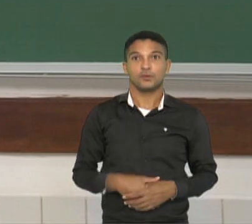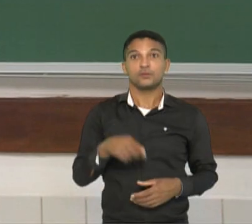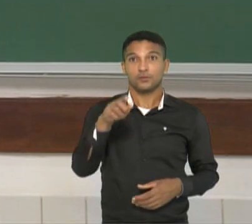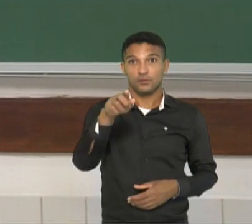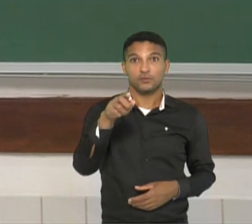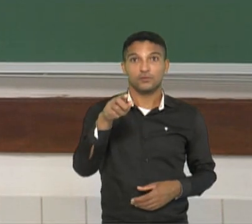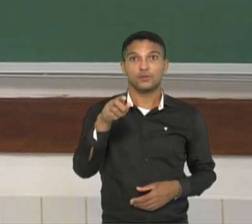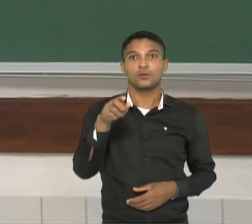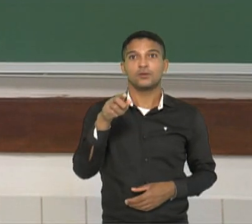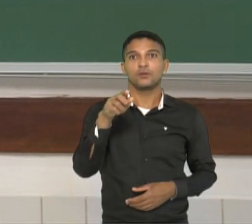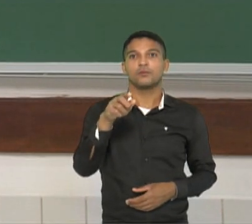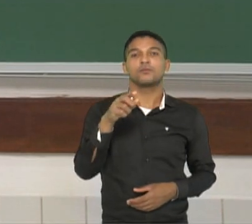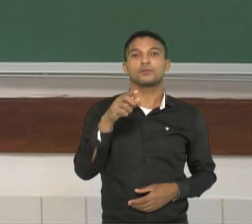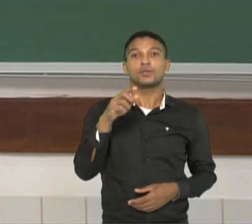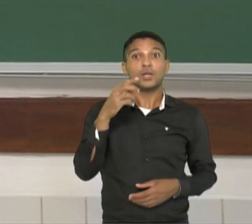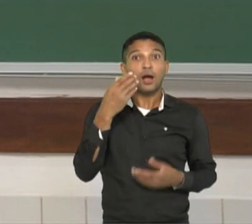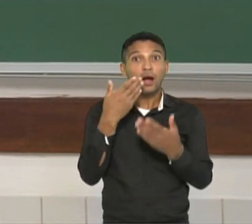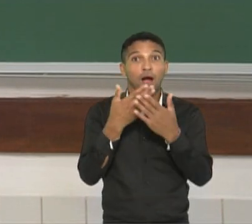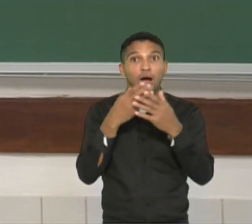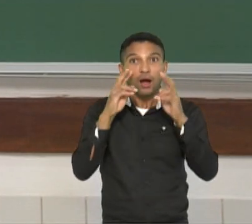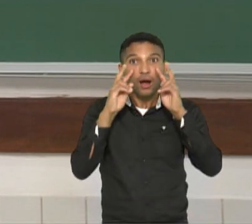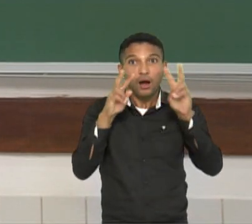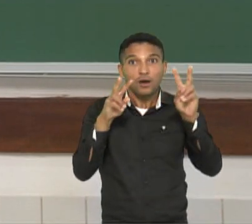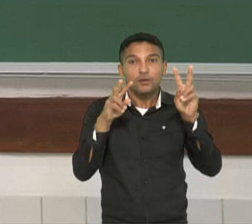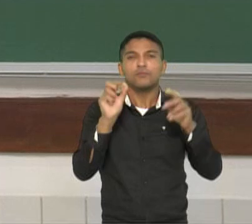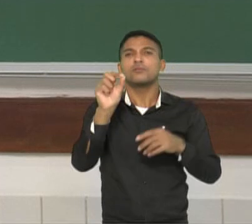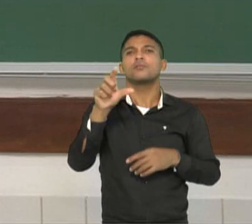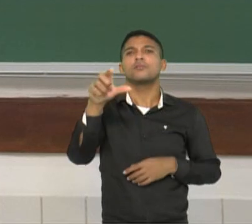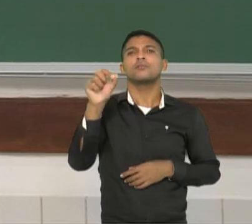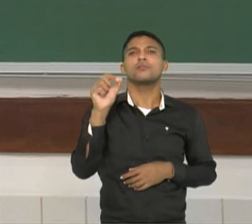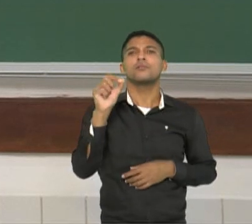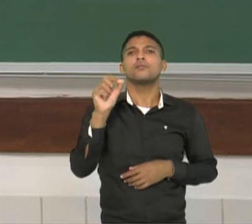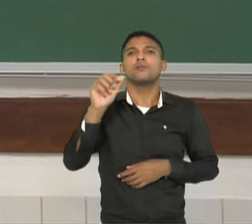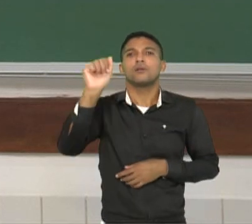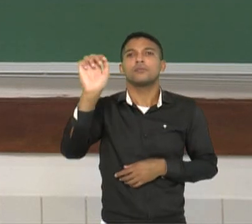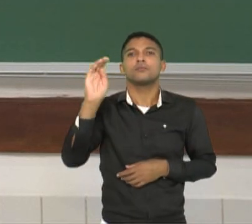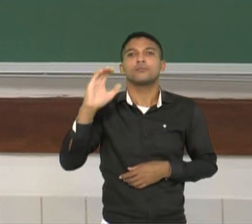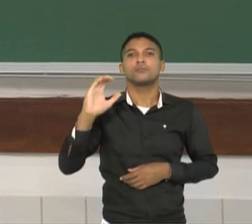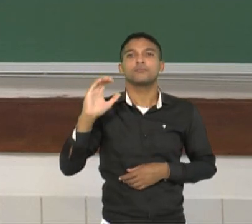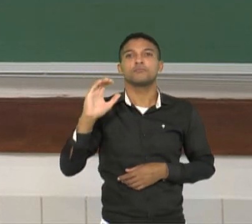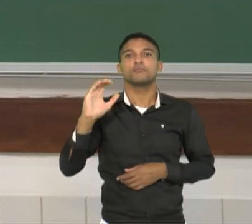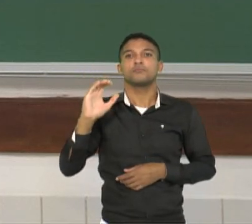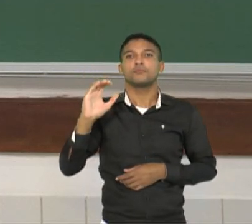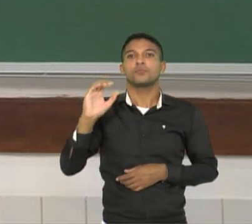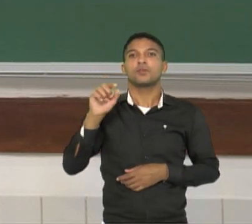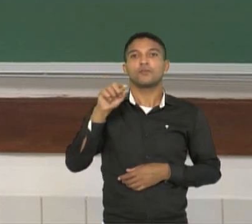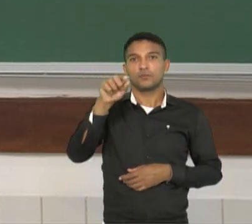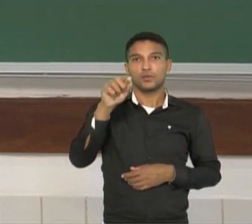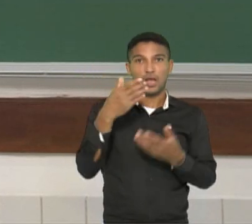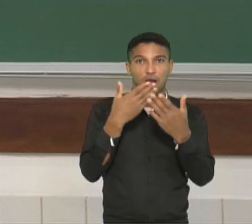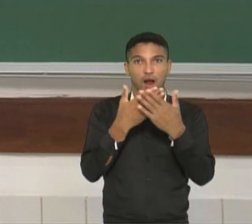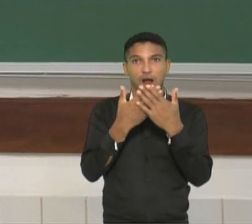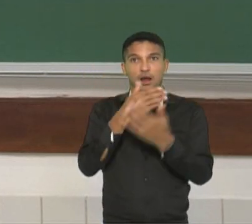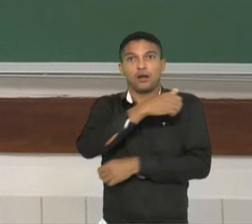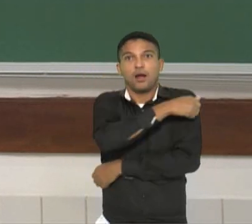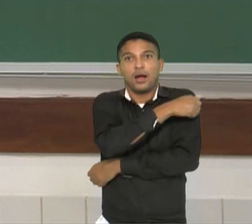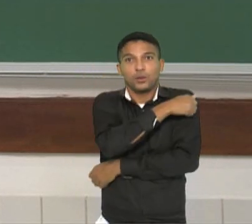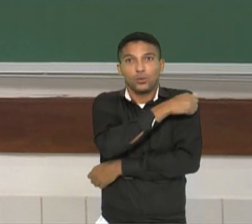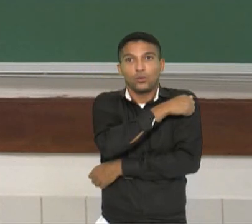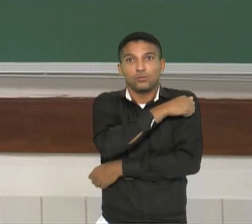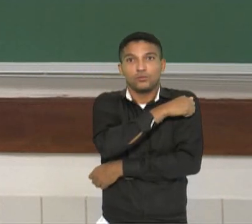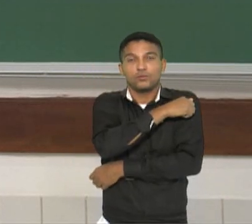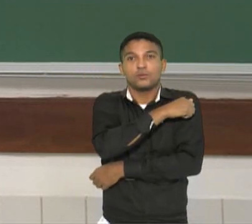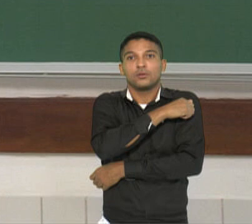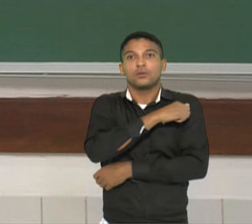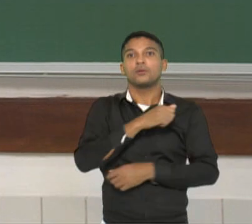Muito bem, você que está acompanhando a nossa aula, o que você indicou? Letra A, letra B ou letra C? Você que é estudante, você que já não é mais